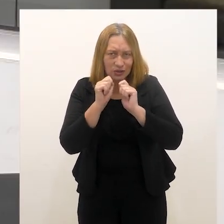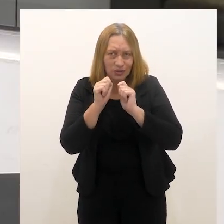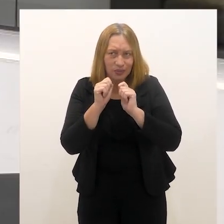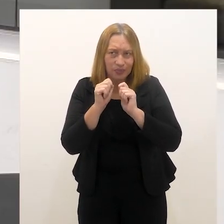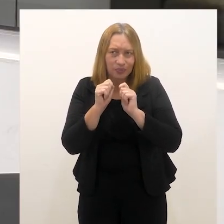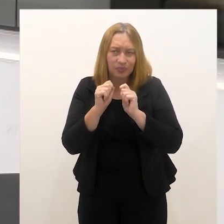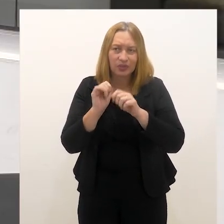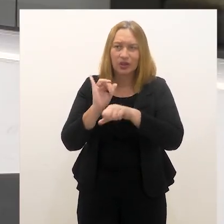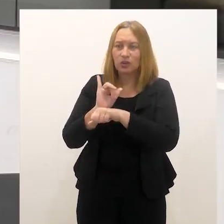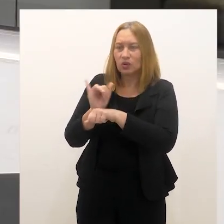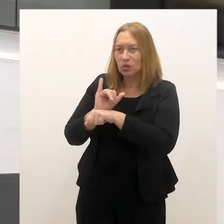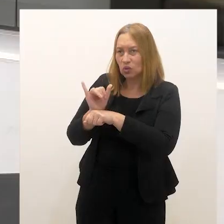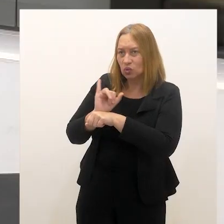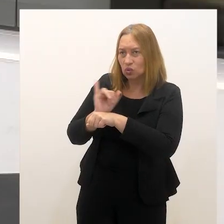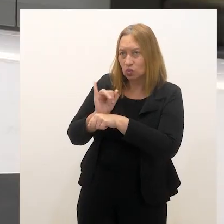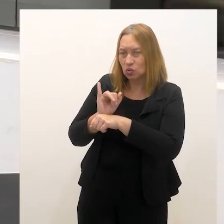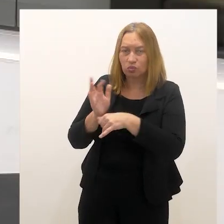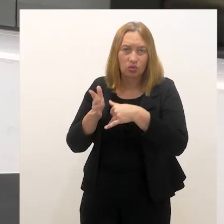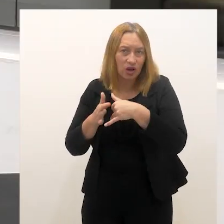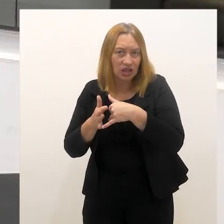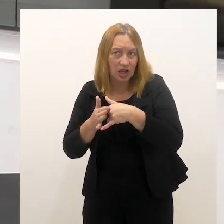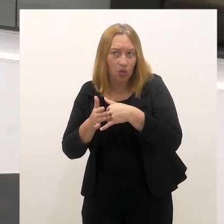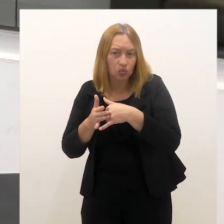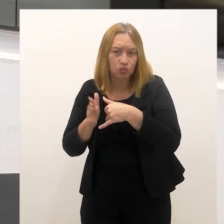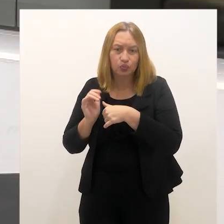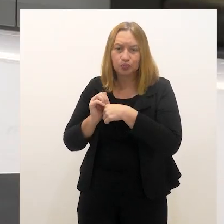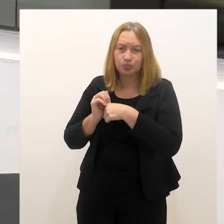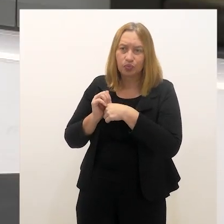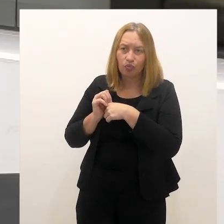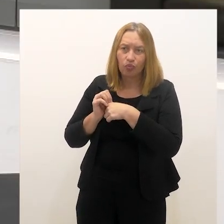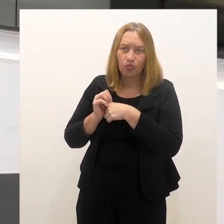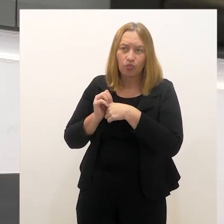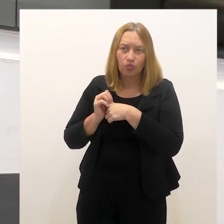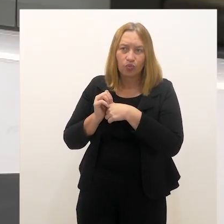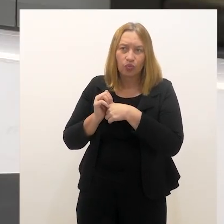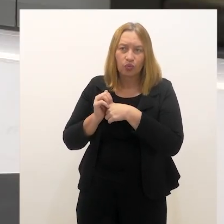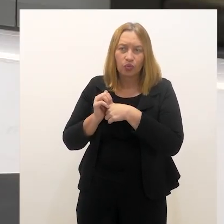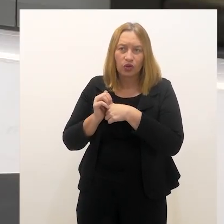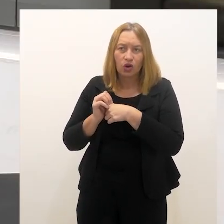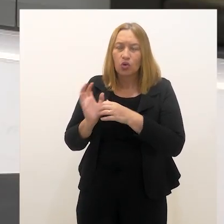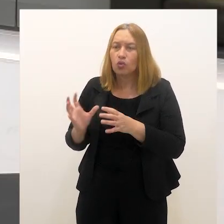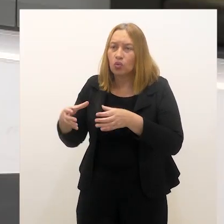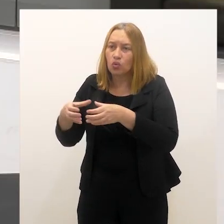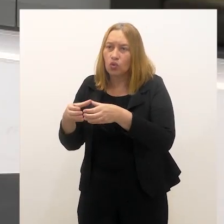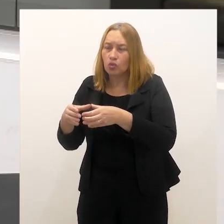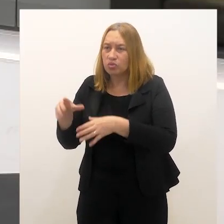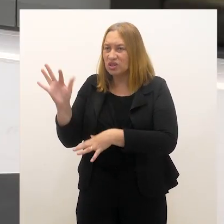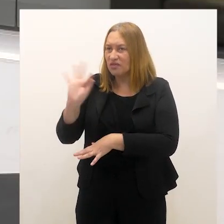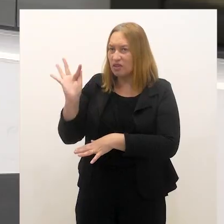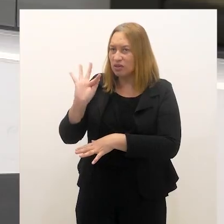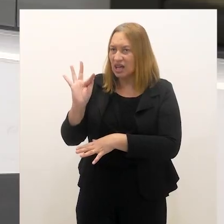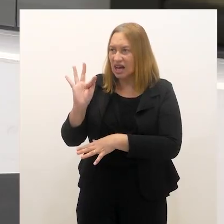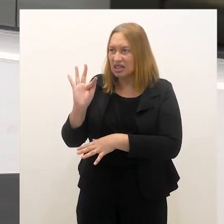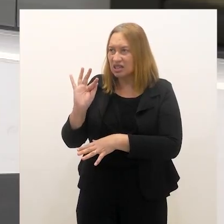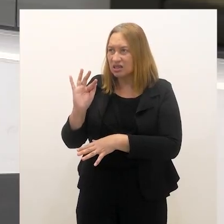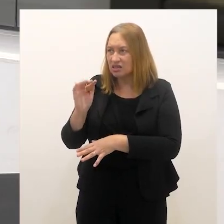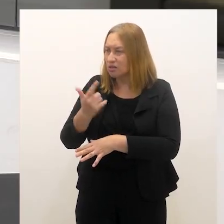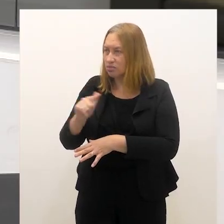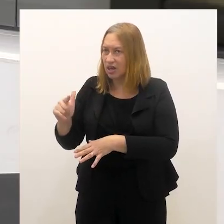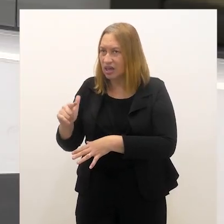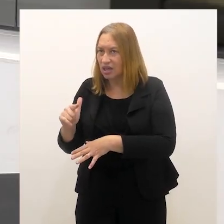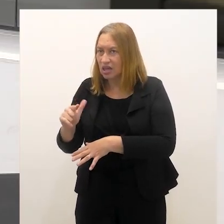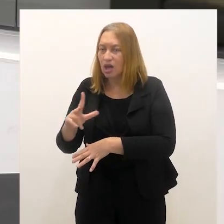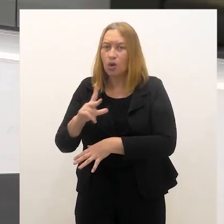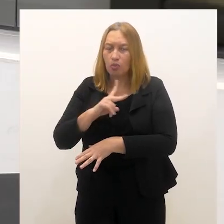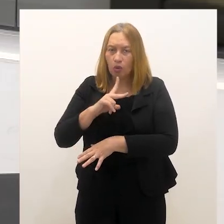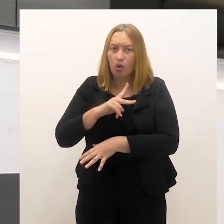jornalista? O canal do YouTube, ele com o pessoal da faculdade, ele não existe mais. Não. Mas aí você